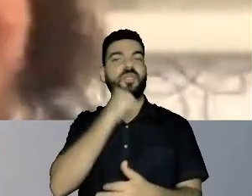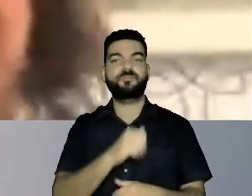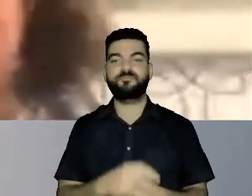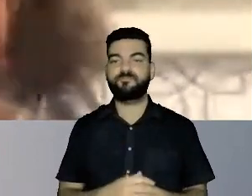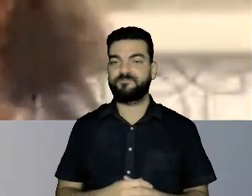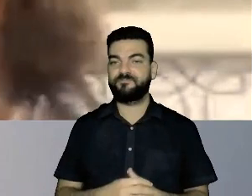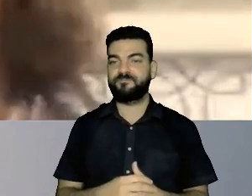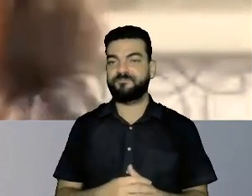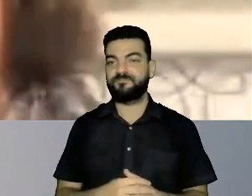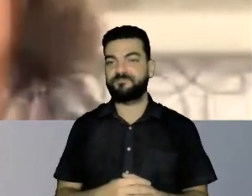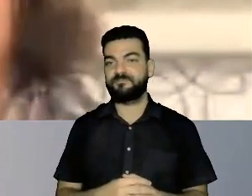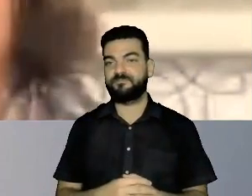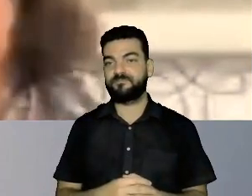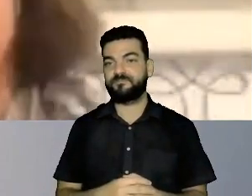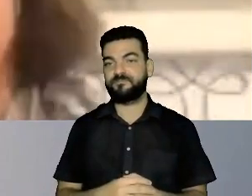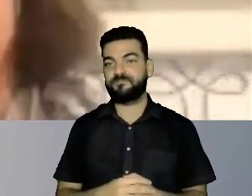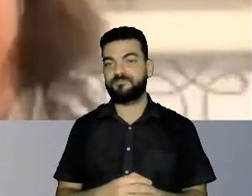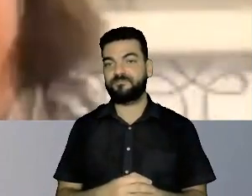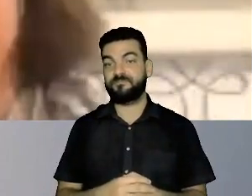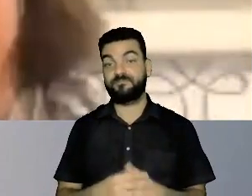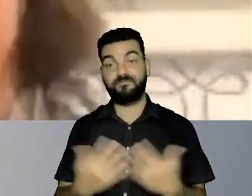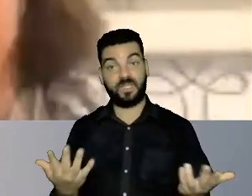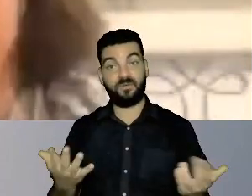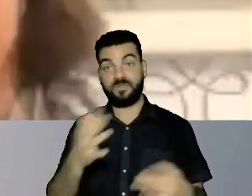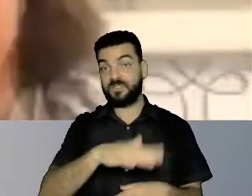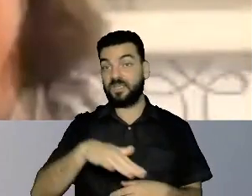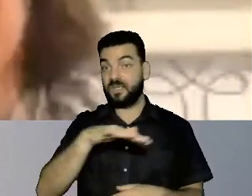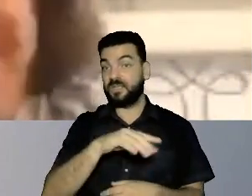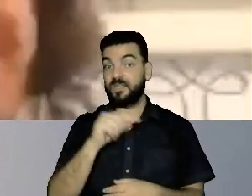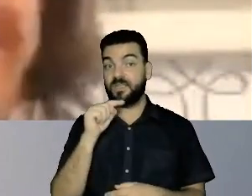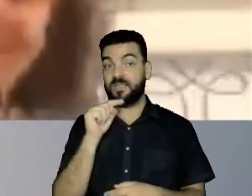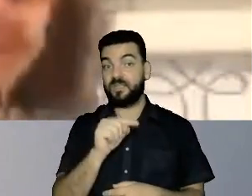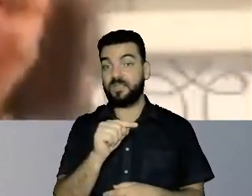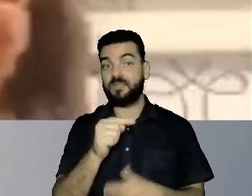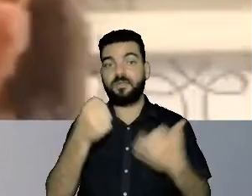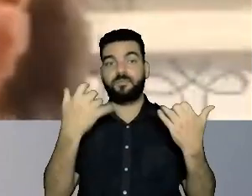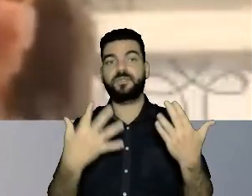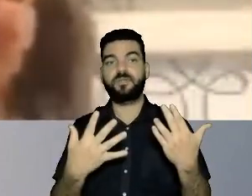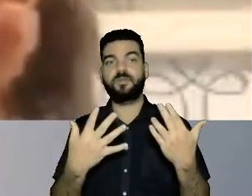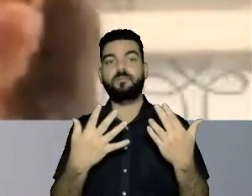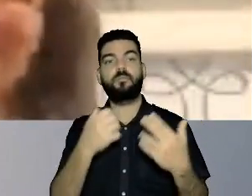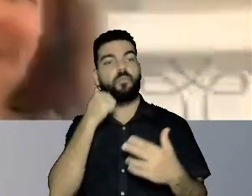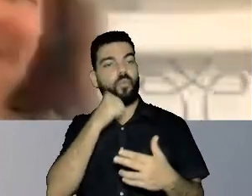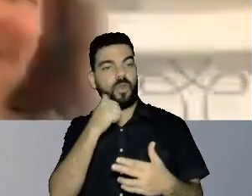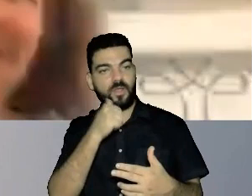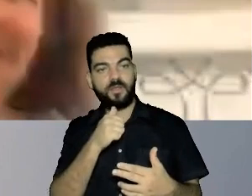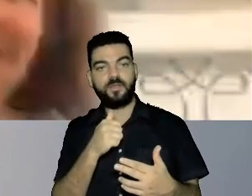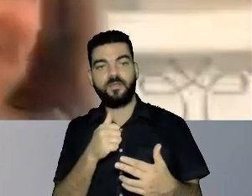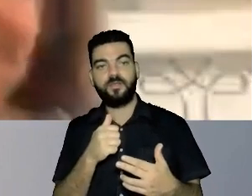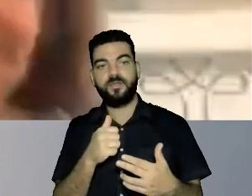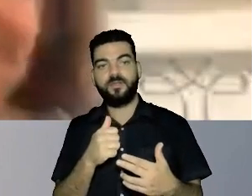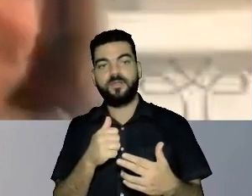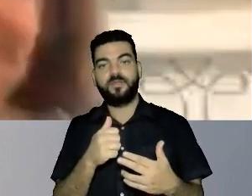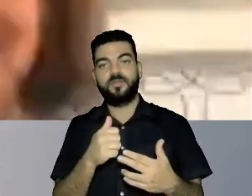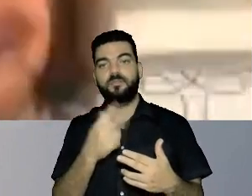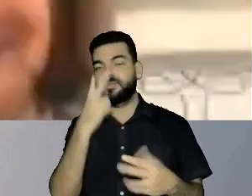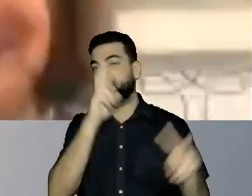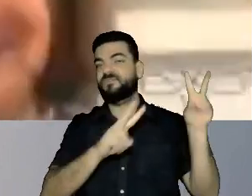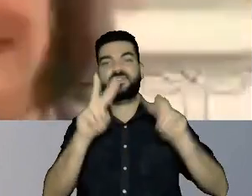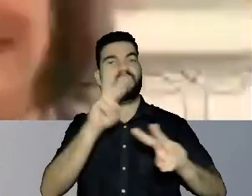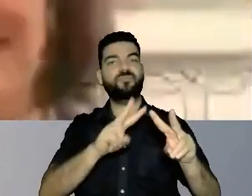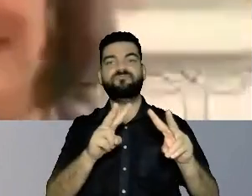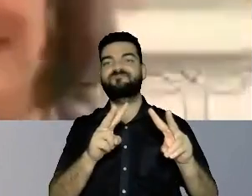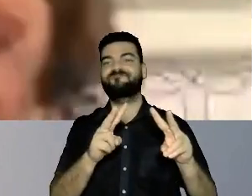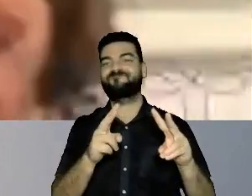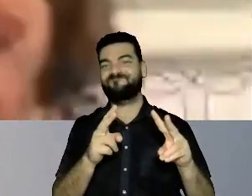mas 60% dos nus são femininos. Então, os espaços nesse sentido, quando